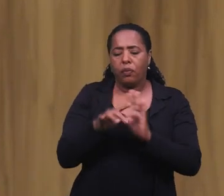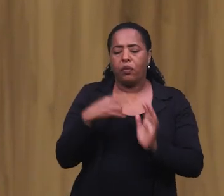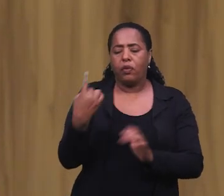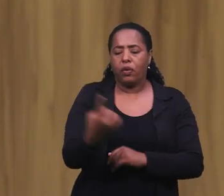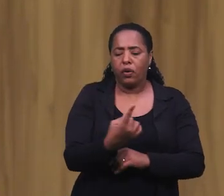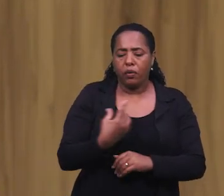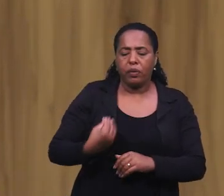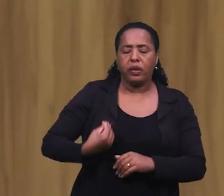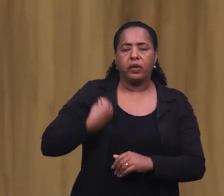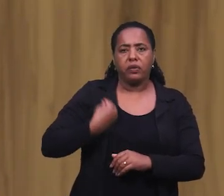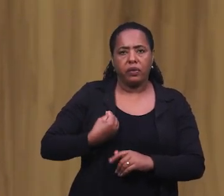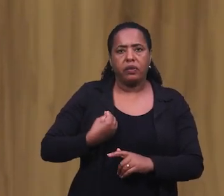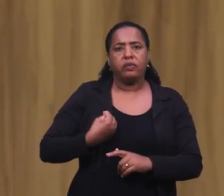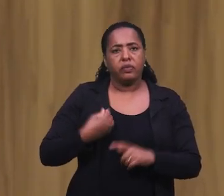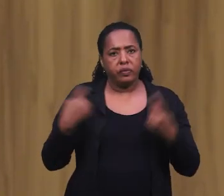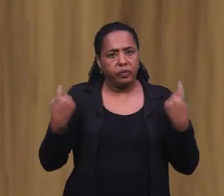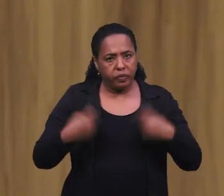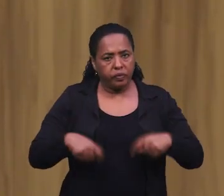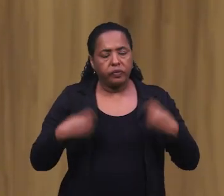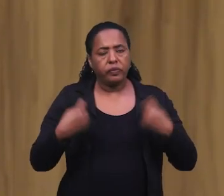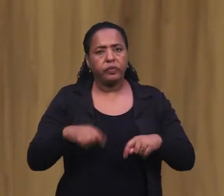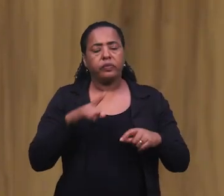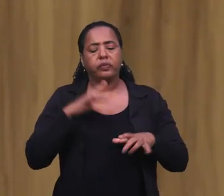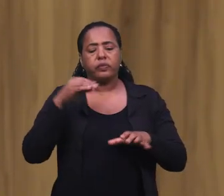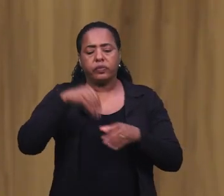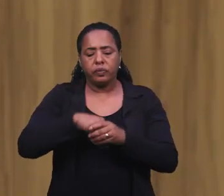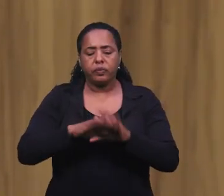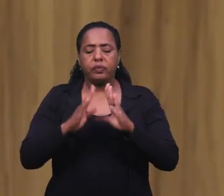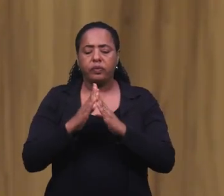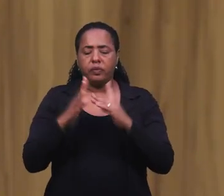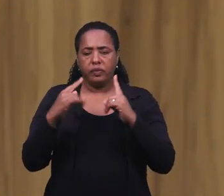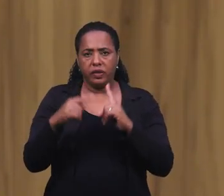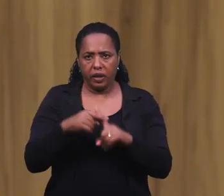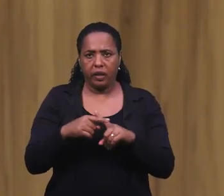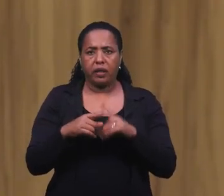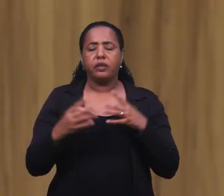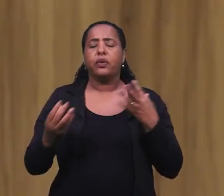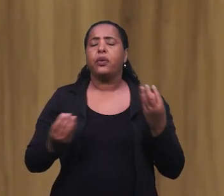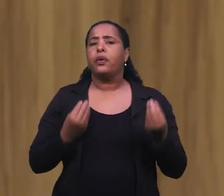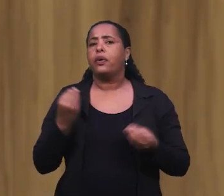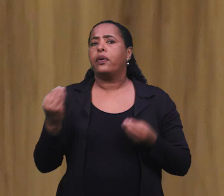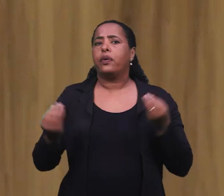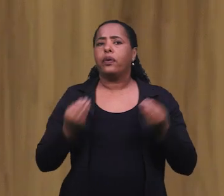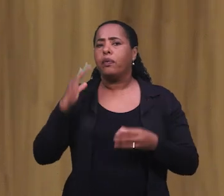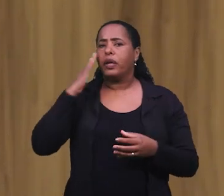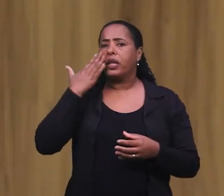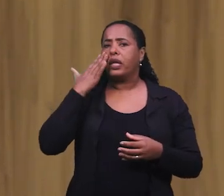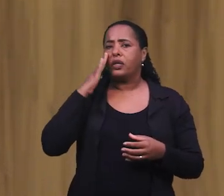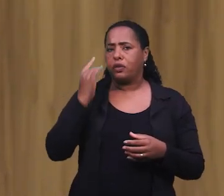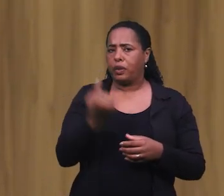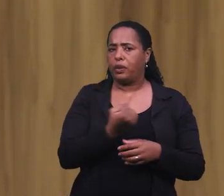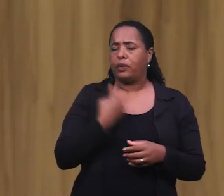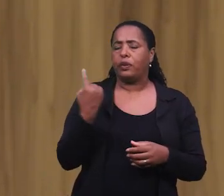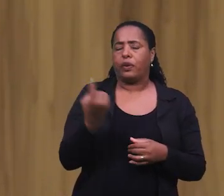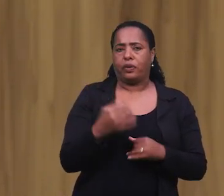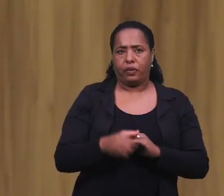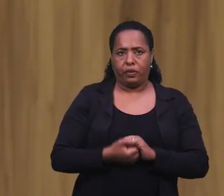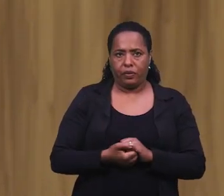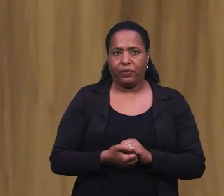Eles não estão esquecidos, eles são lembrados pelo Senhor. E eu queria trazer um texto aqui que fala de um